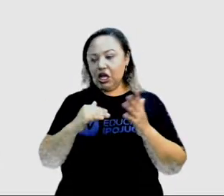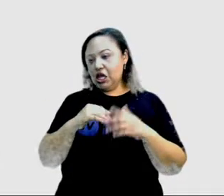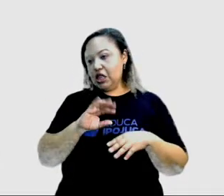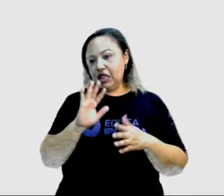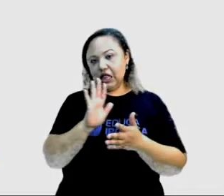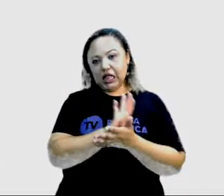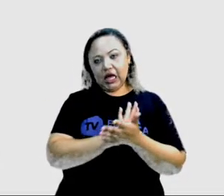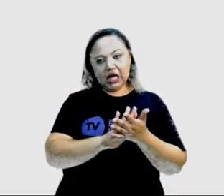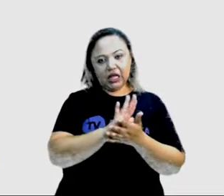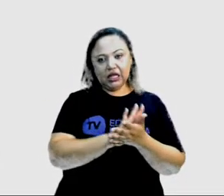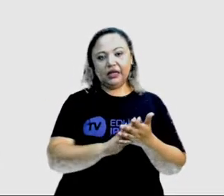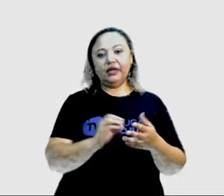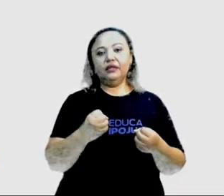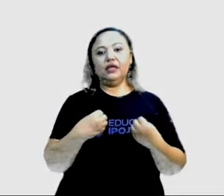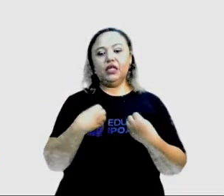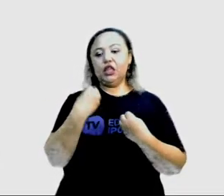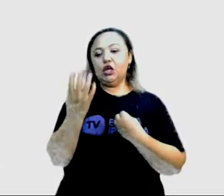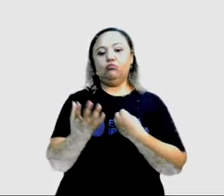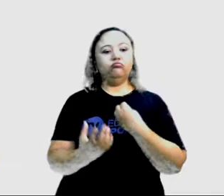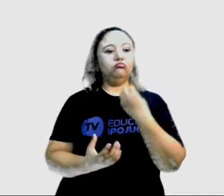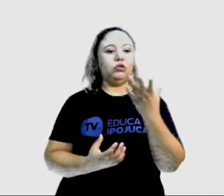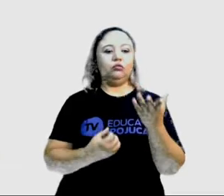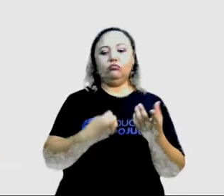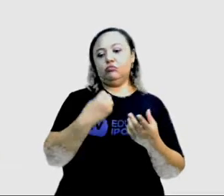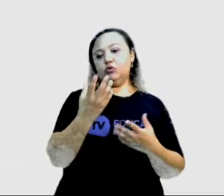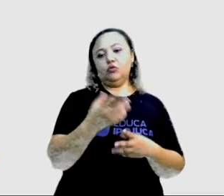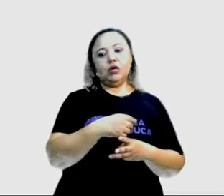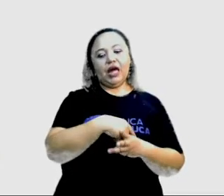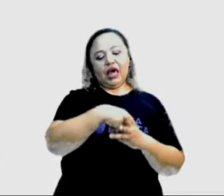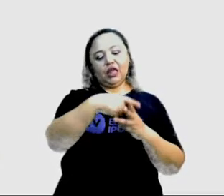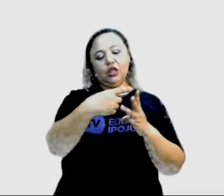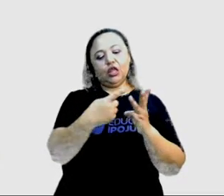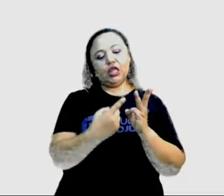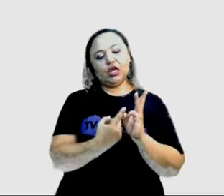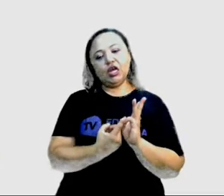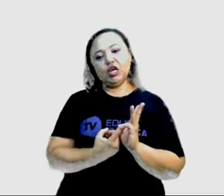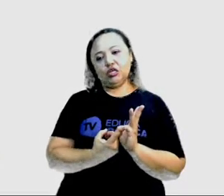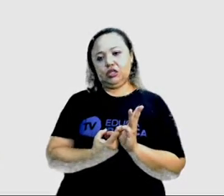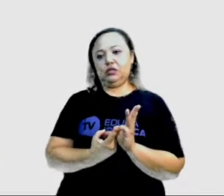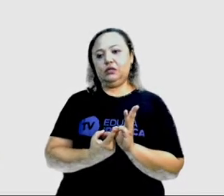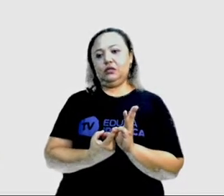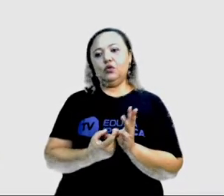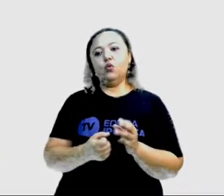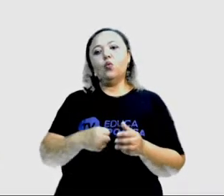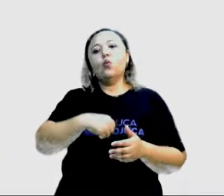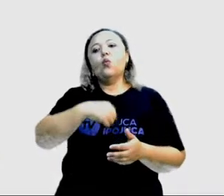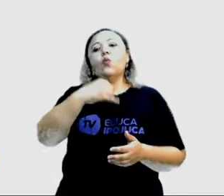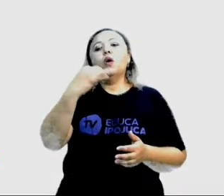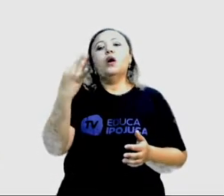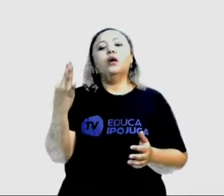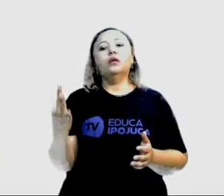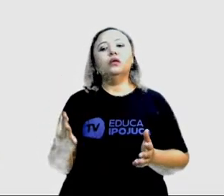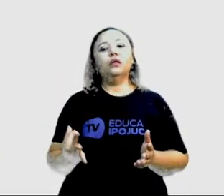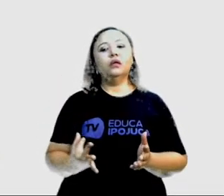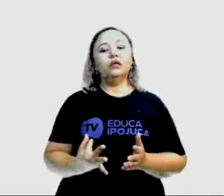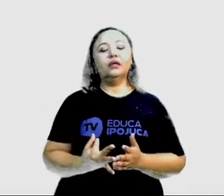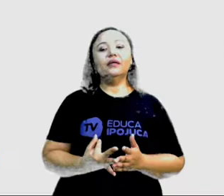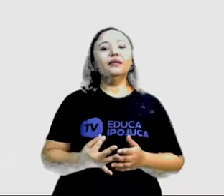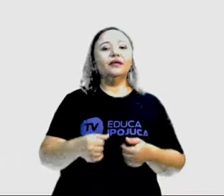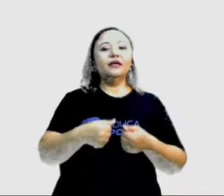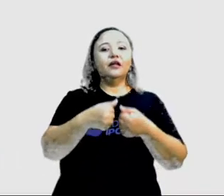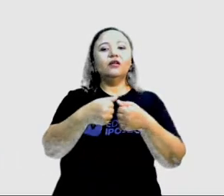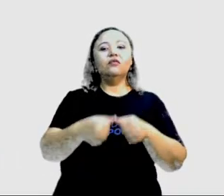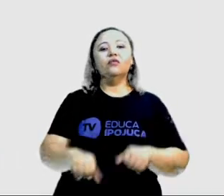3 maçãs para o seu amigo Rafael. E aí agora, com quantas maçãs o João